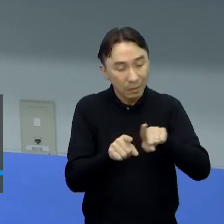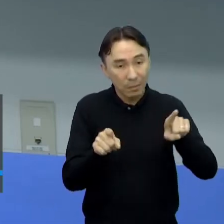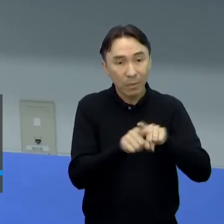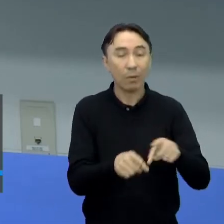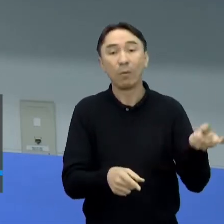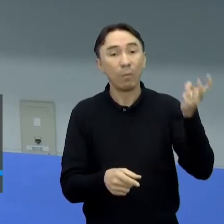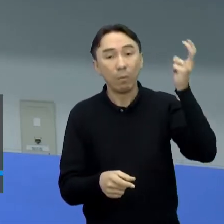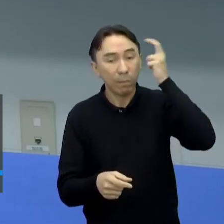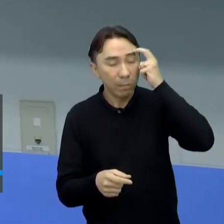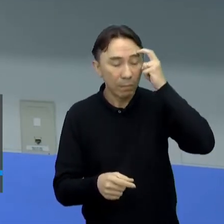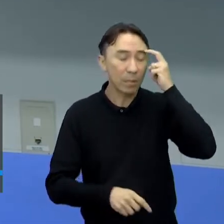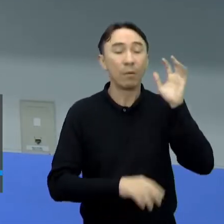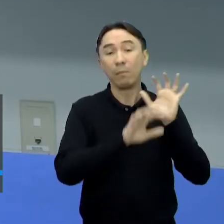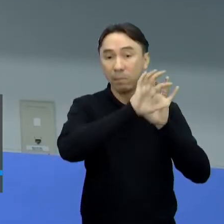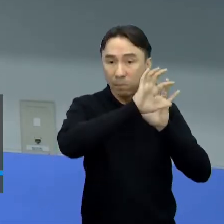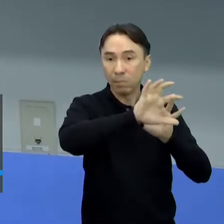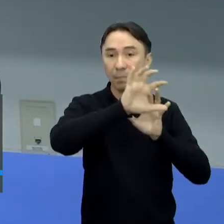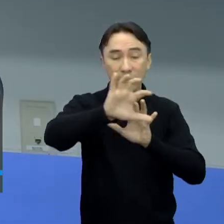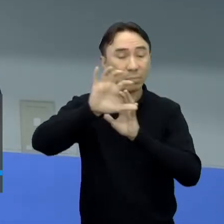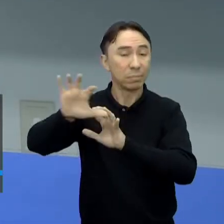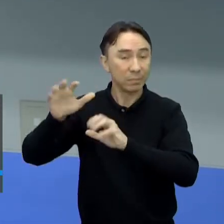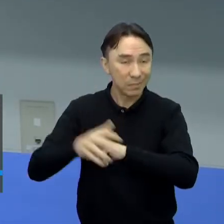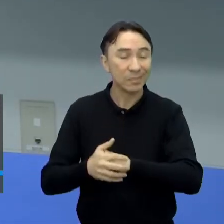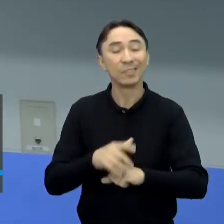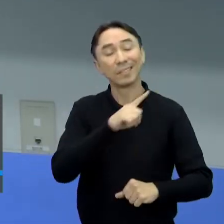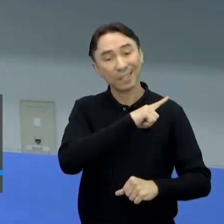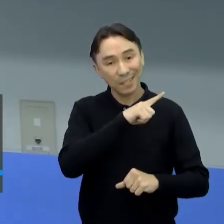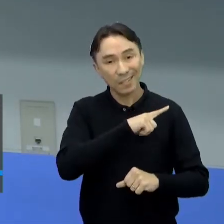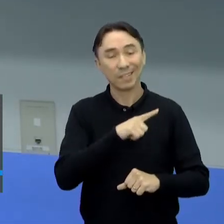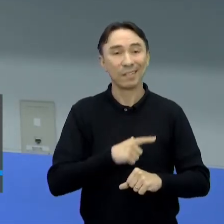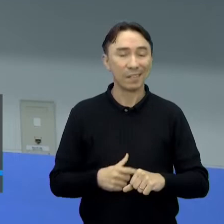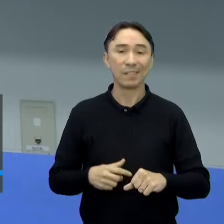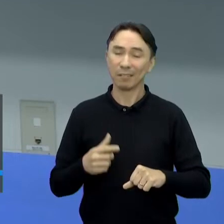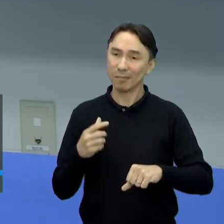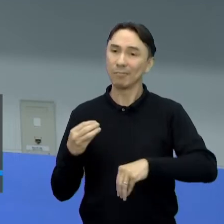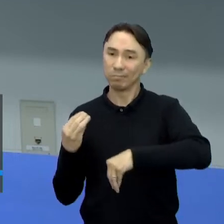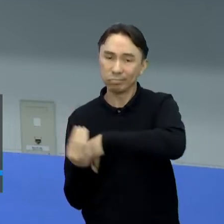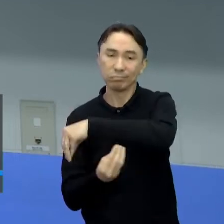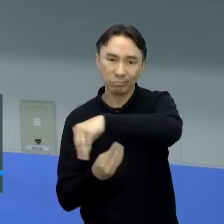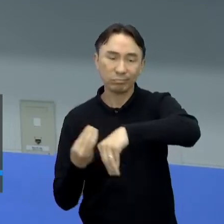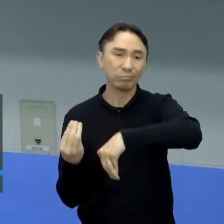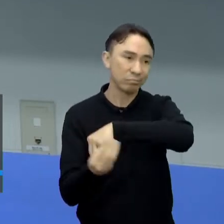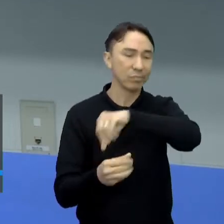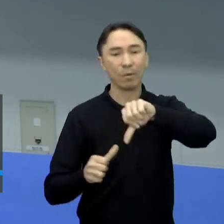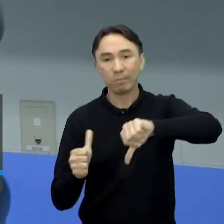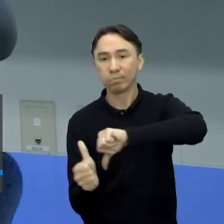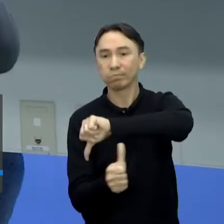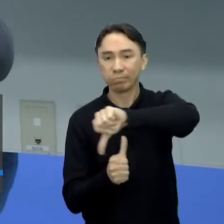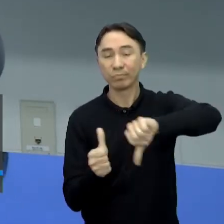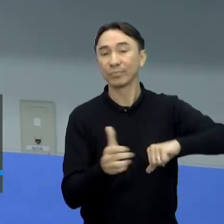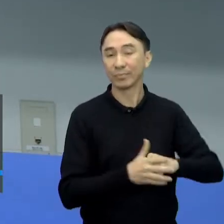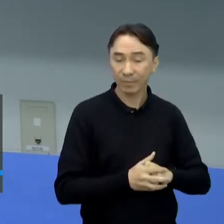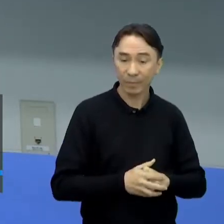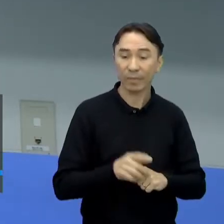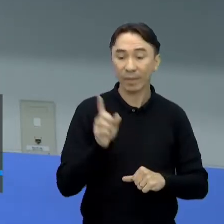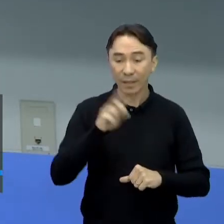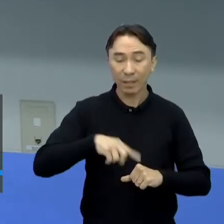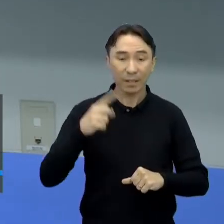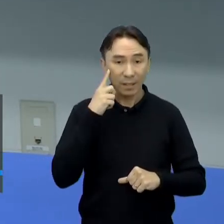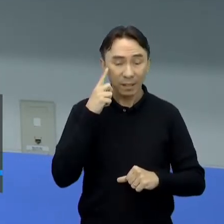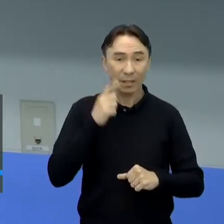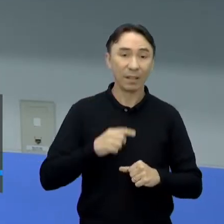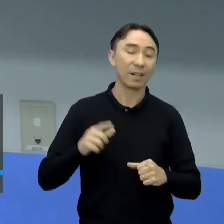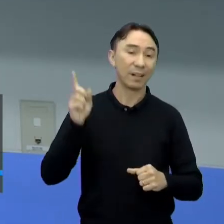também interfere no bioorgânico e nas relações ambientais. A antropologia,